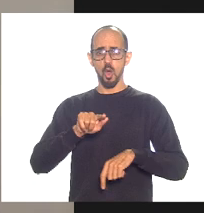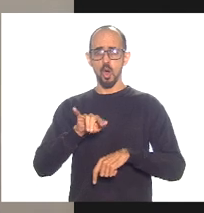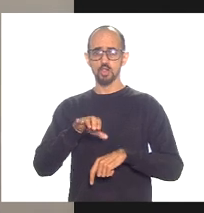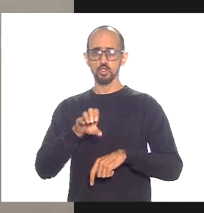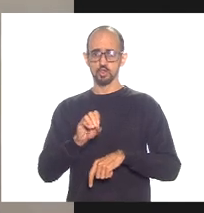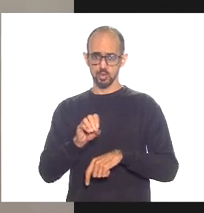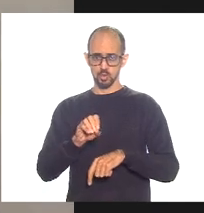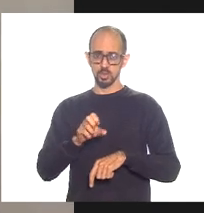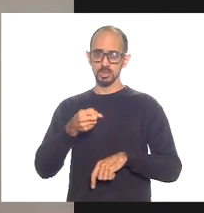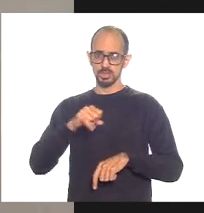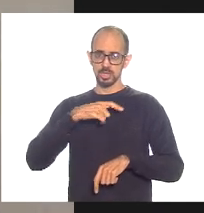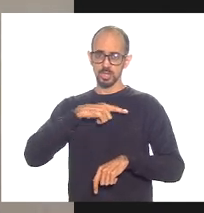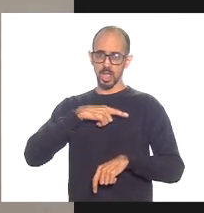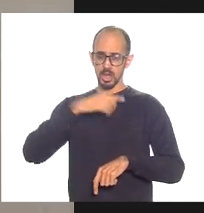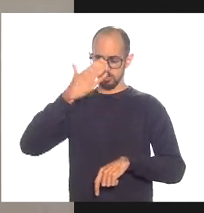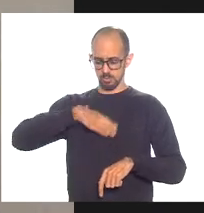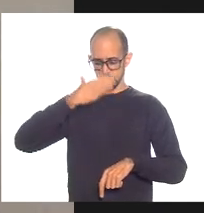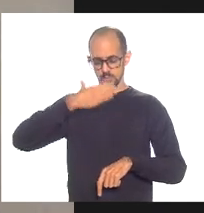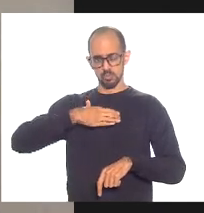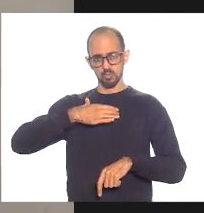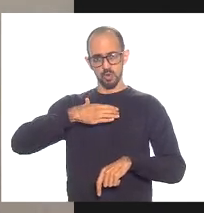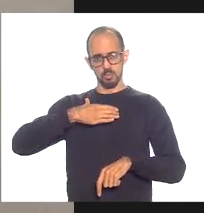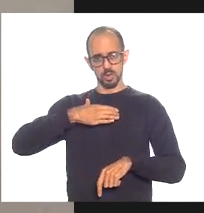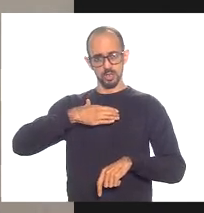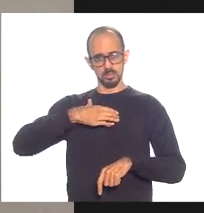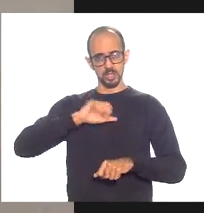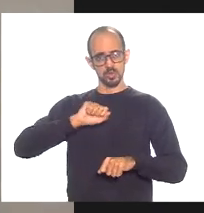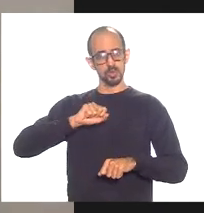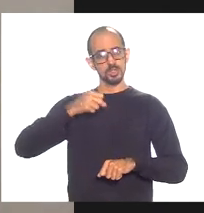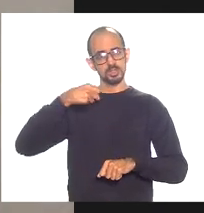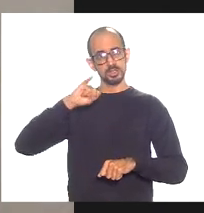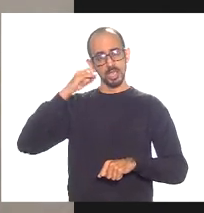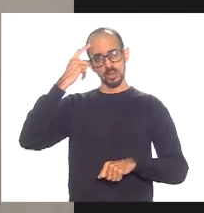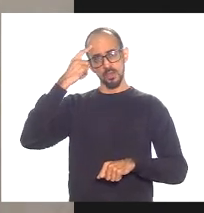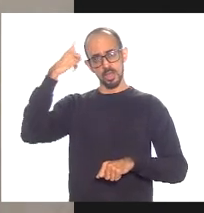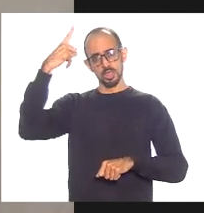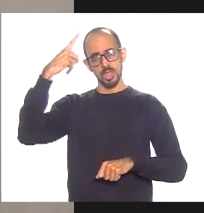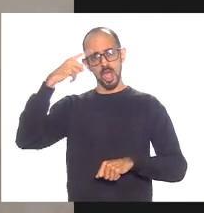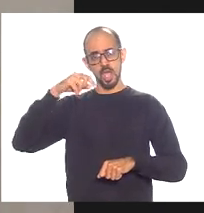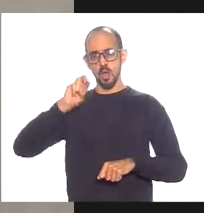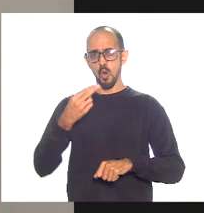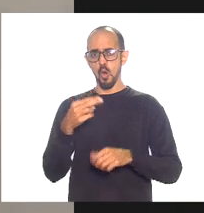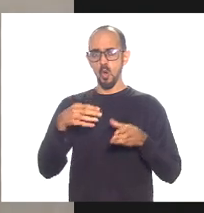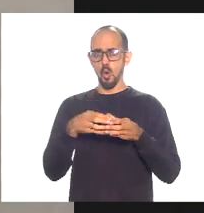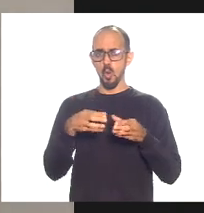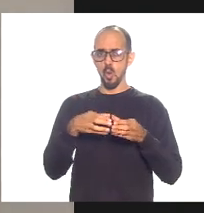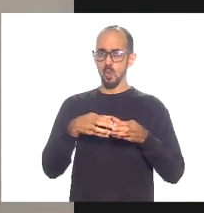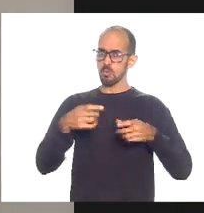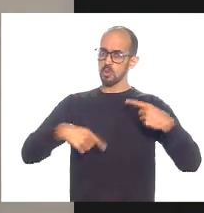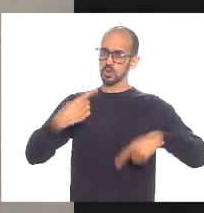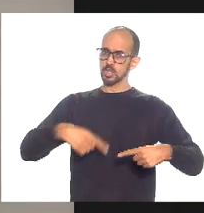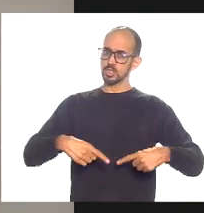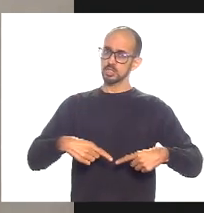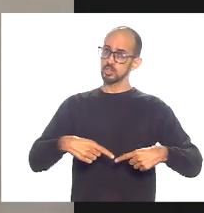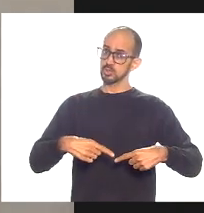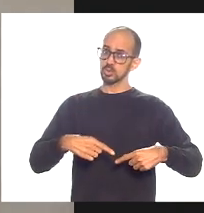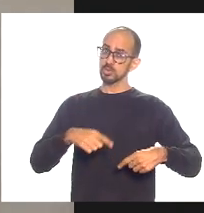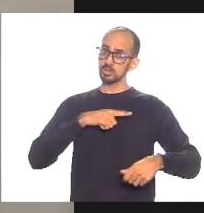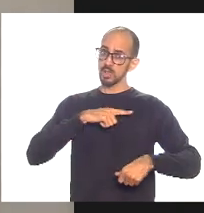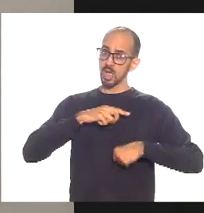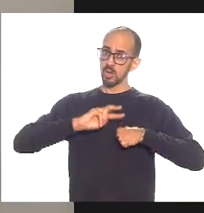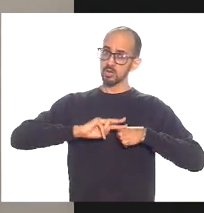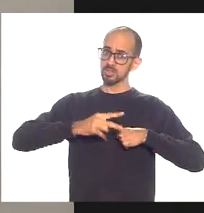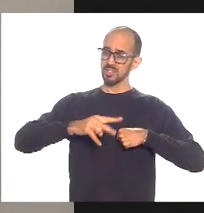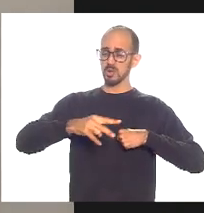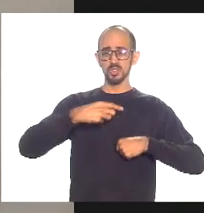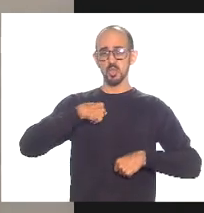se toma uma posição, seja ela ideológica, seja ela por grupo político, por afinidade, há consequências, eu não tenho